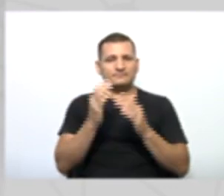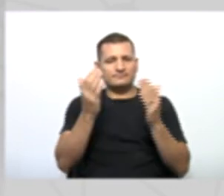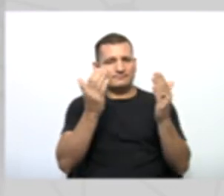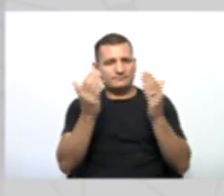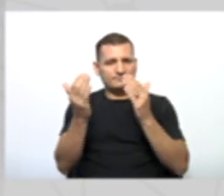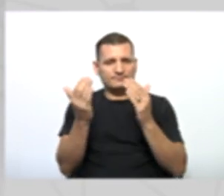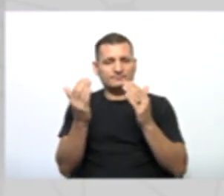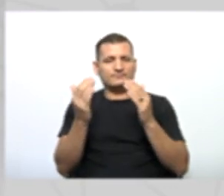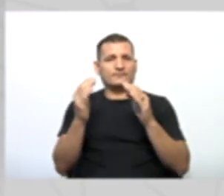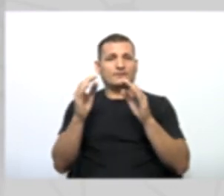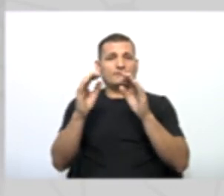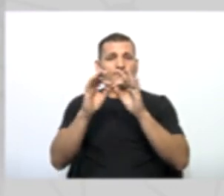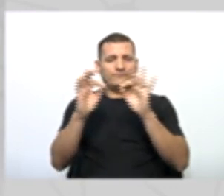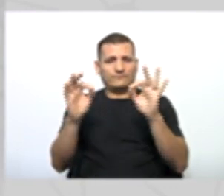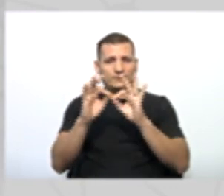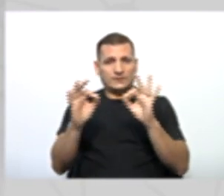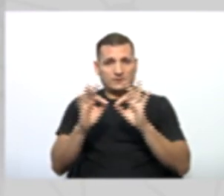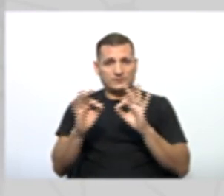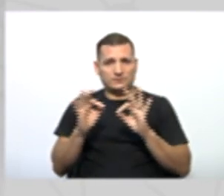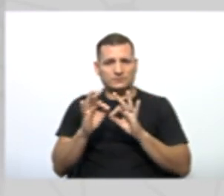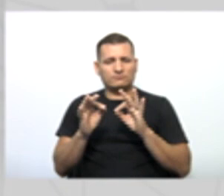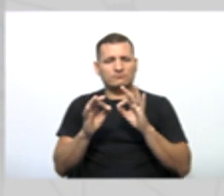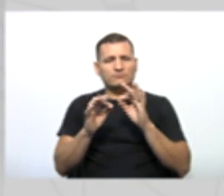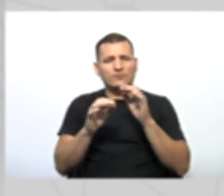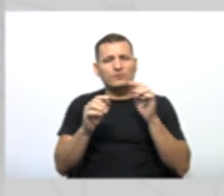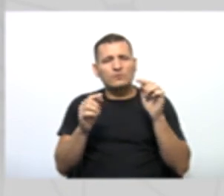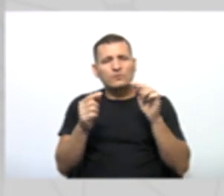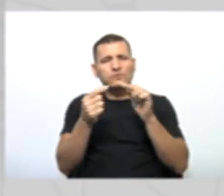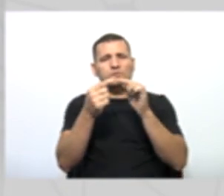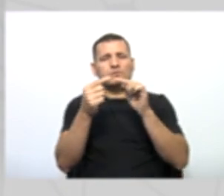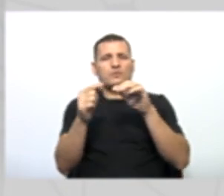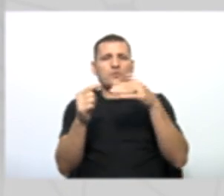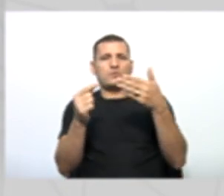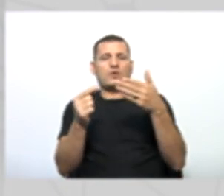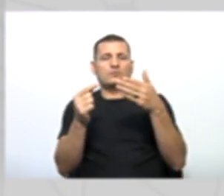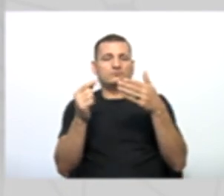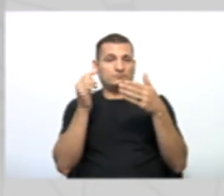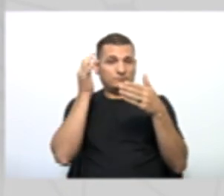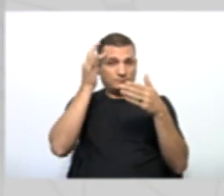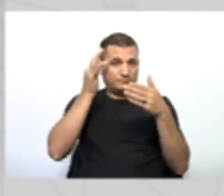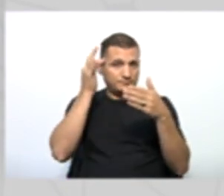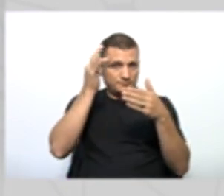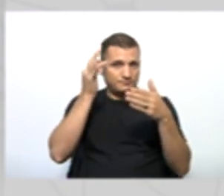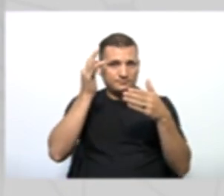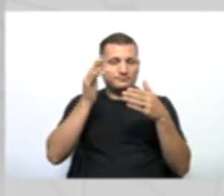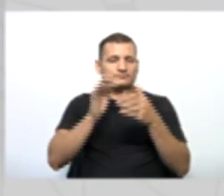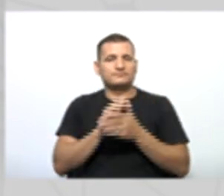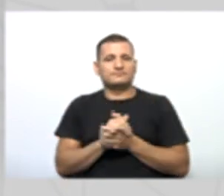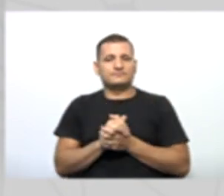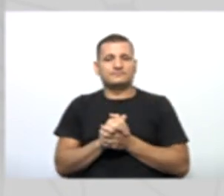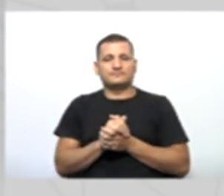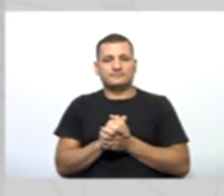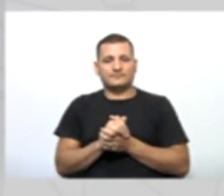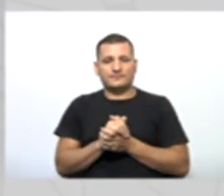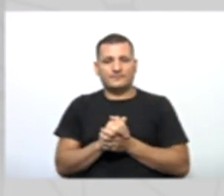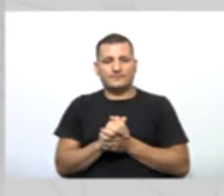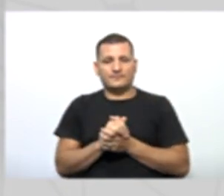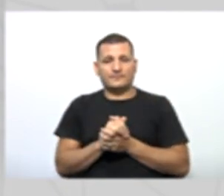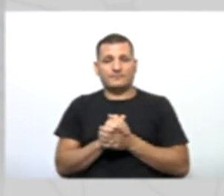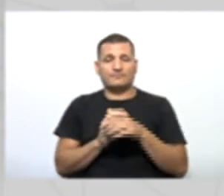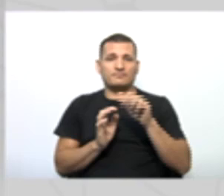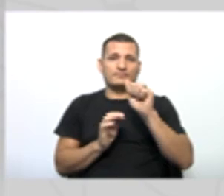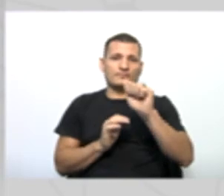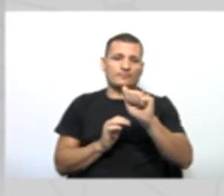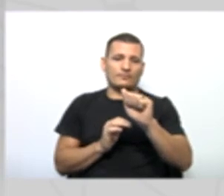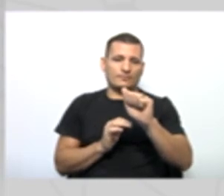sentenças abaixo e identifique a quais dos filósofos éticos estudados elas correspondem,